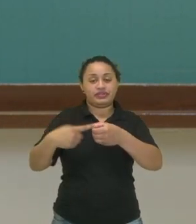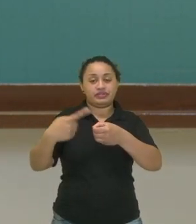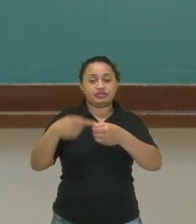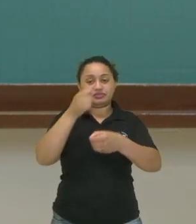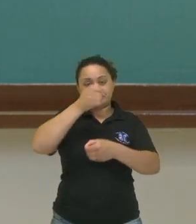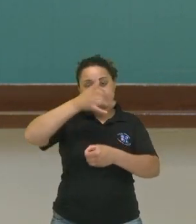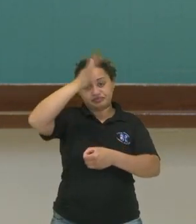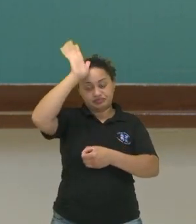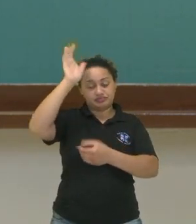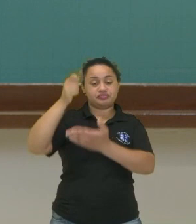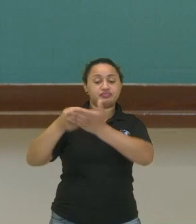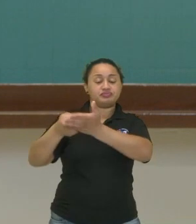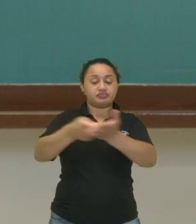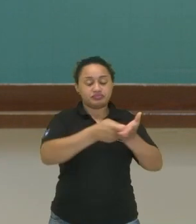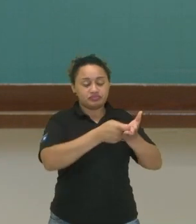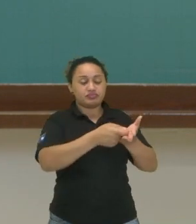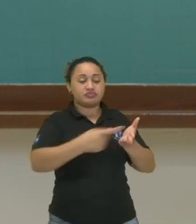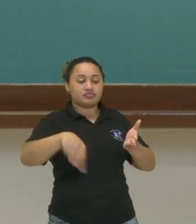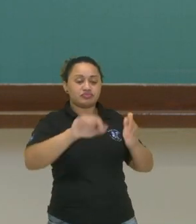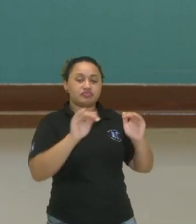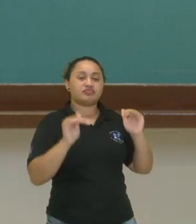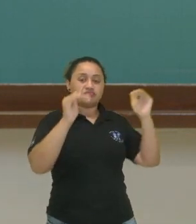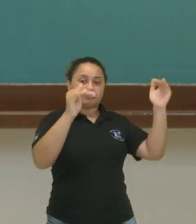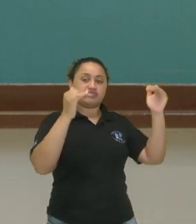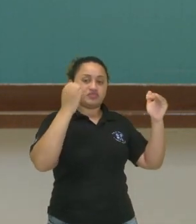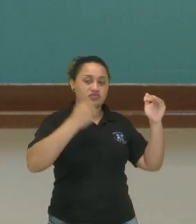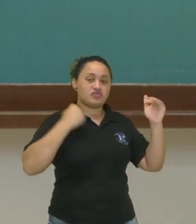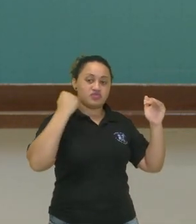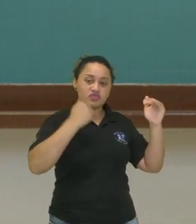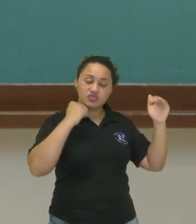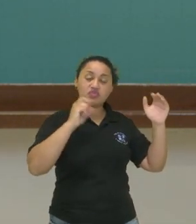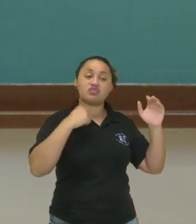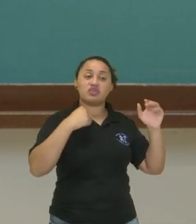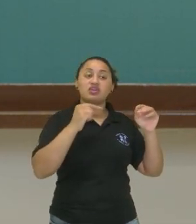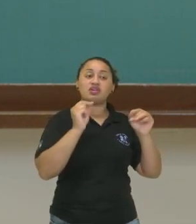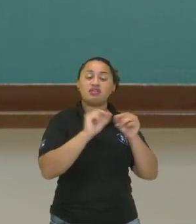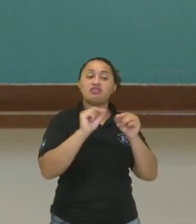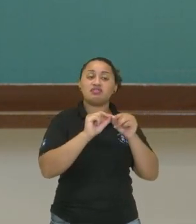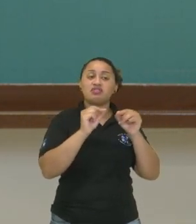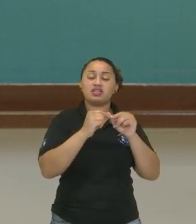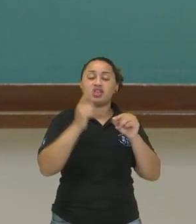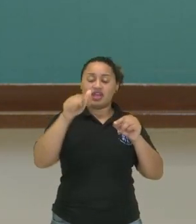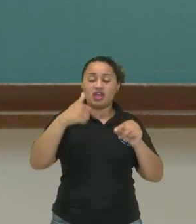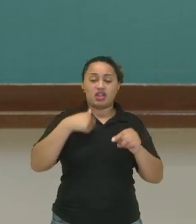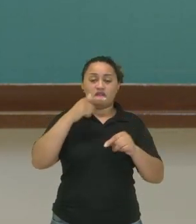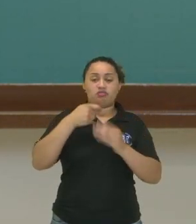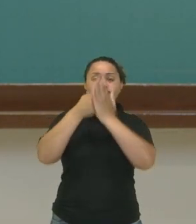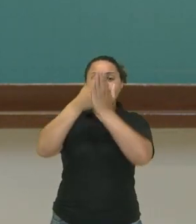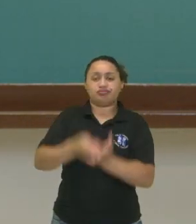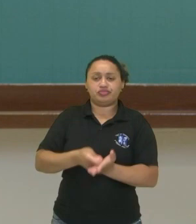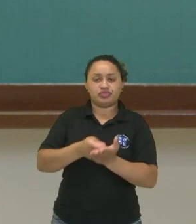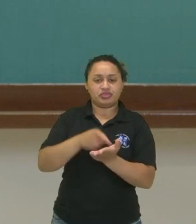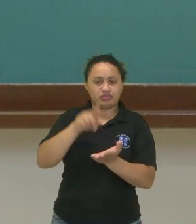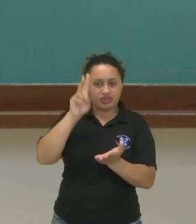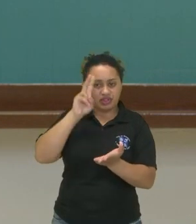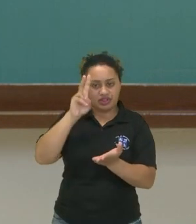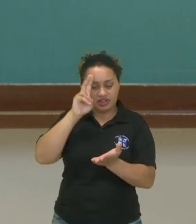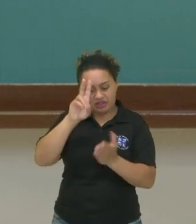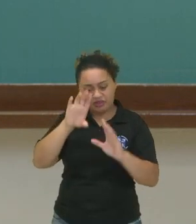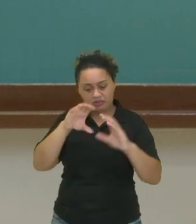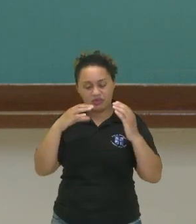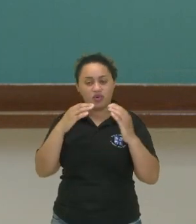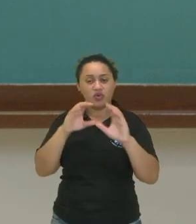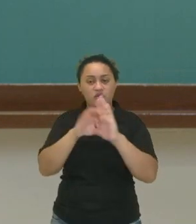Roma, obrigando os patrícios, o Senado, a colocar ele como um ditador. Lembram o que era o conceito